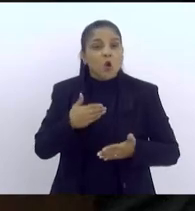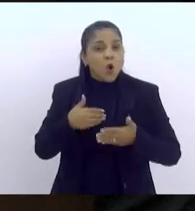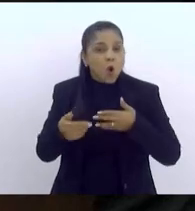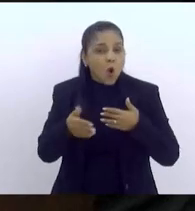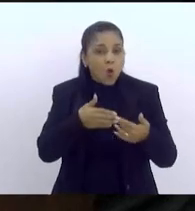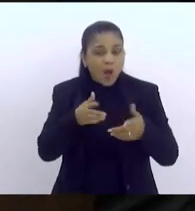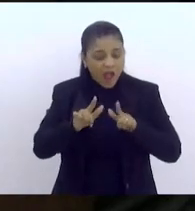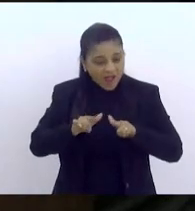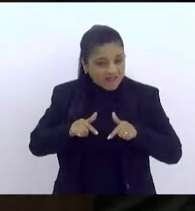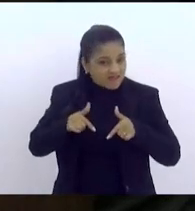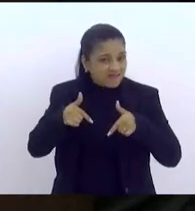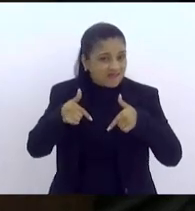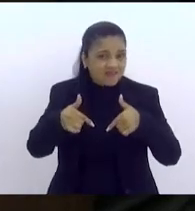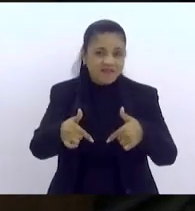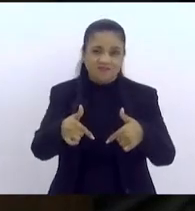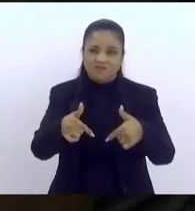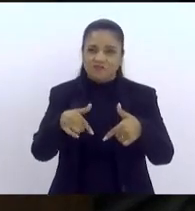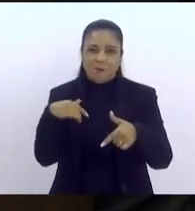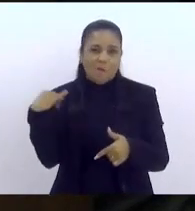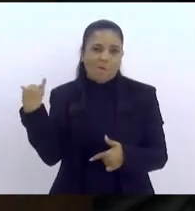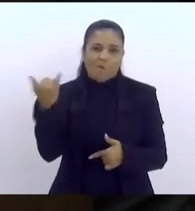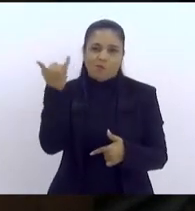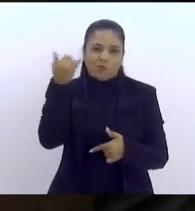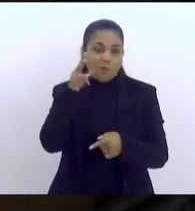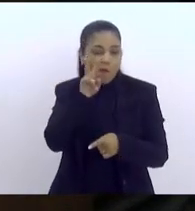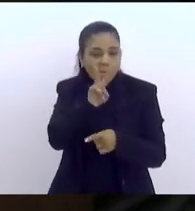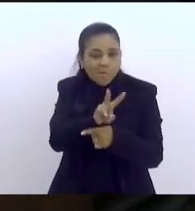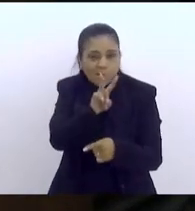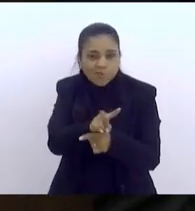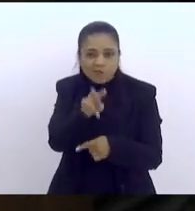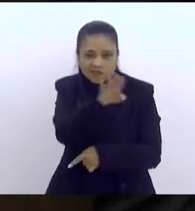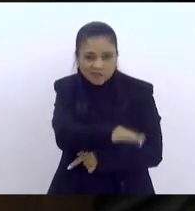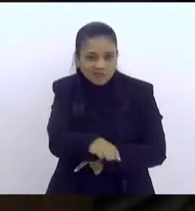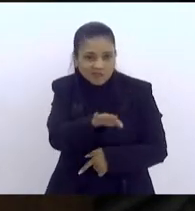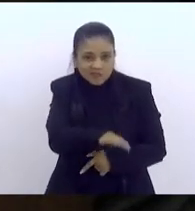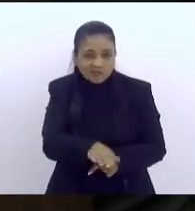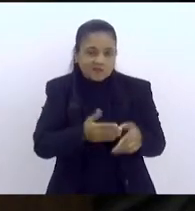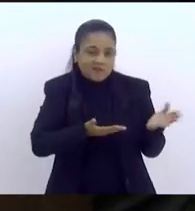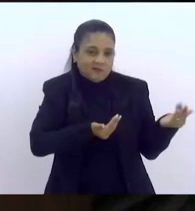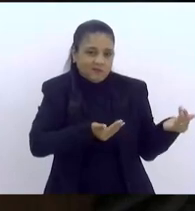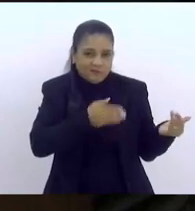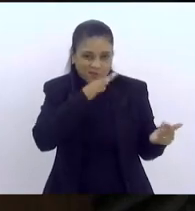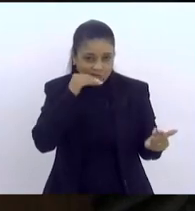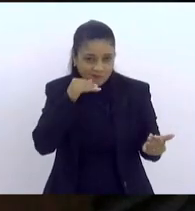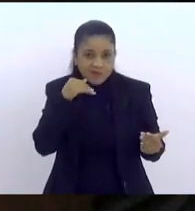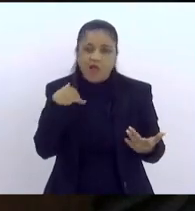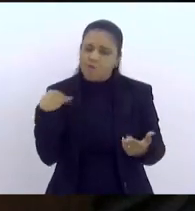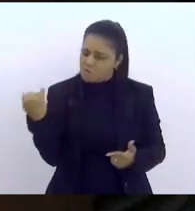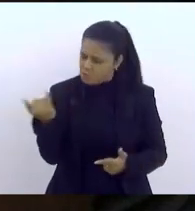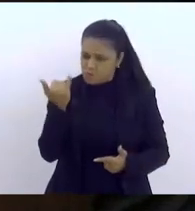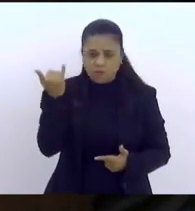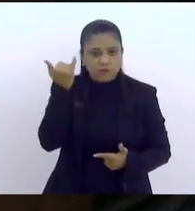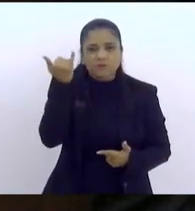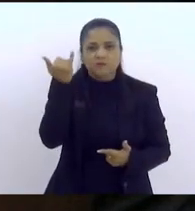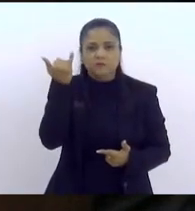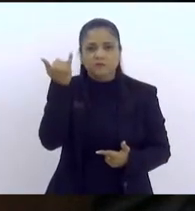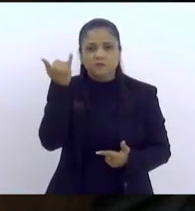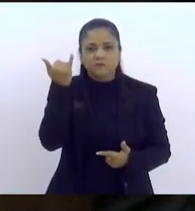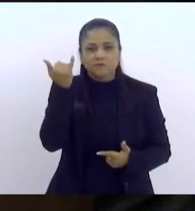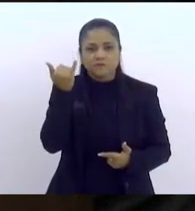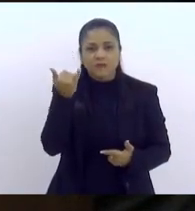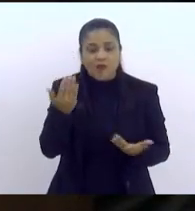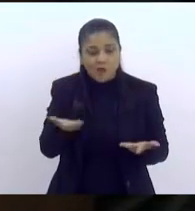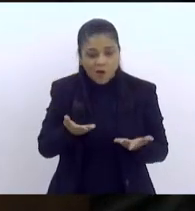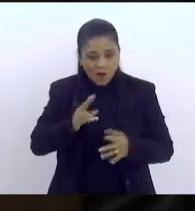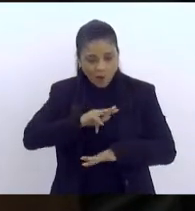qualquer iniciativa para proteger as nossas crianças e nossos adolescentes é muito importante. Esse caso que foi citado